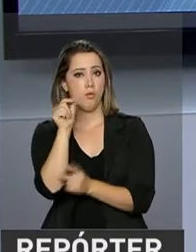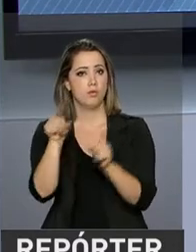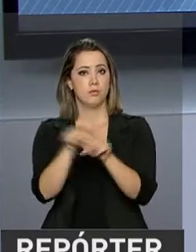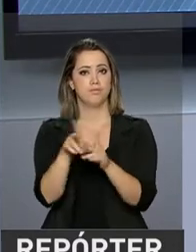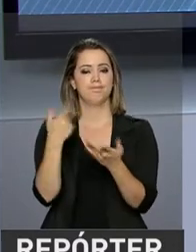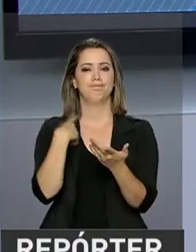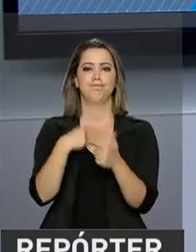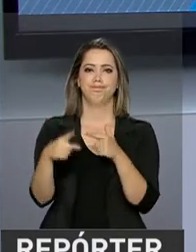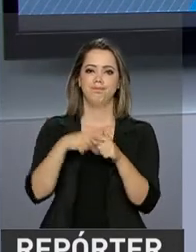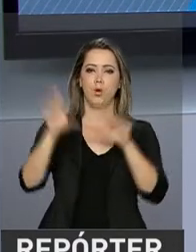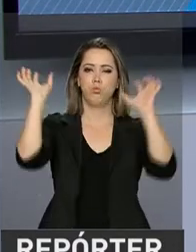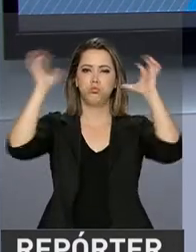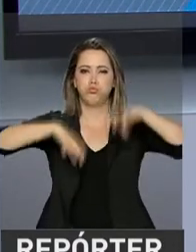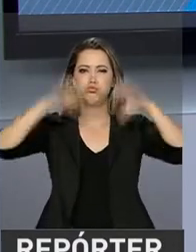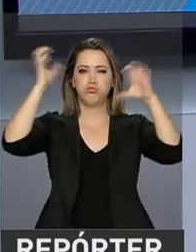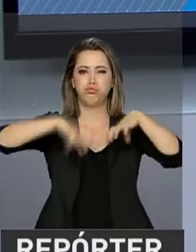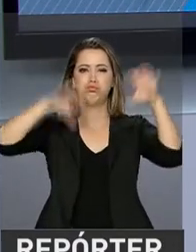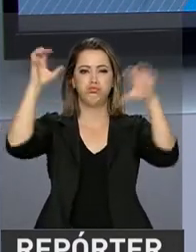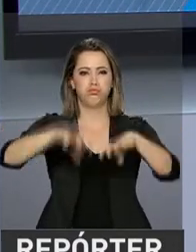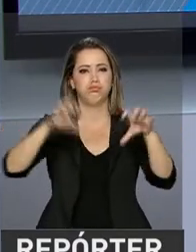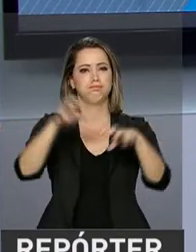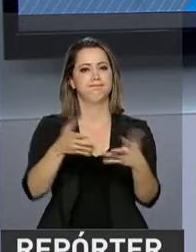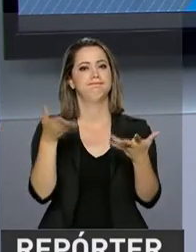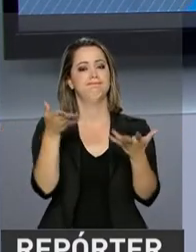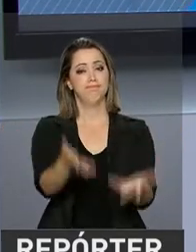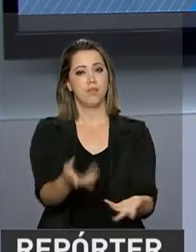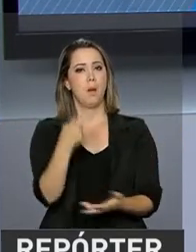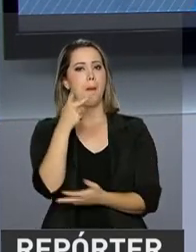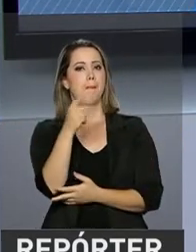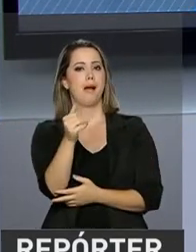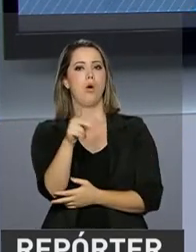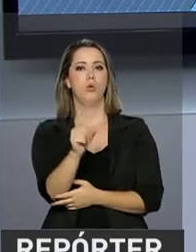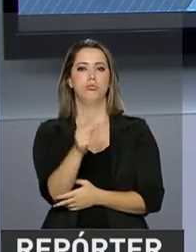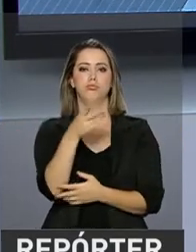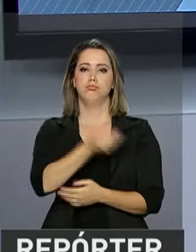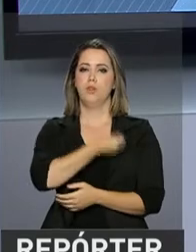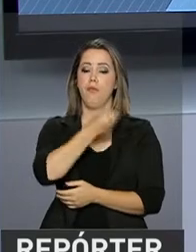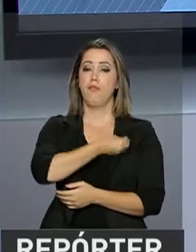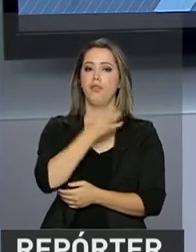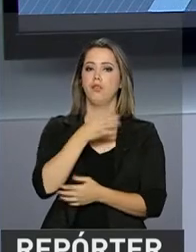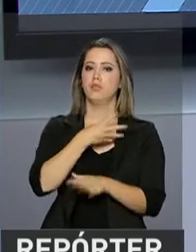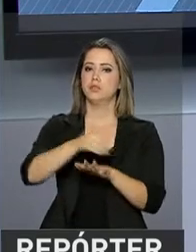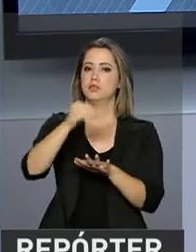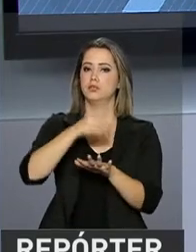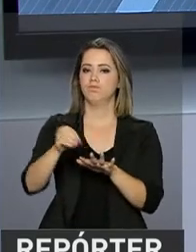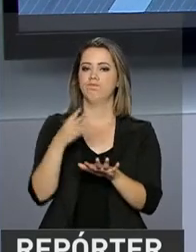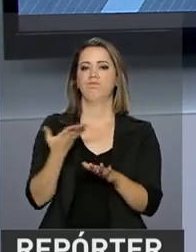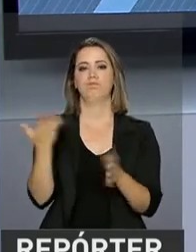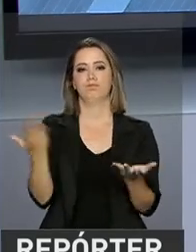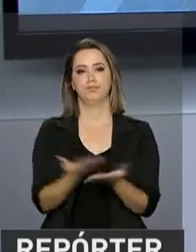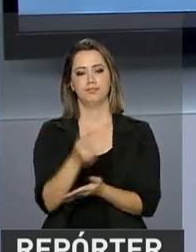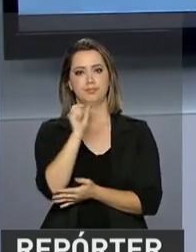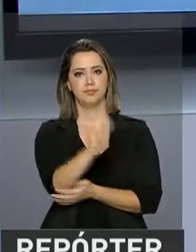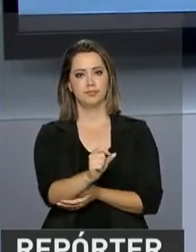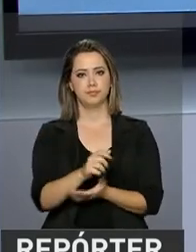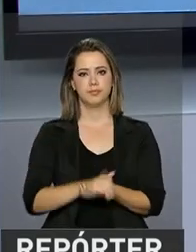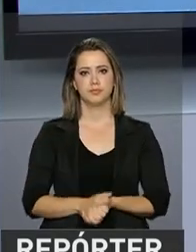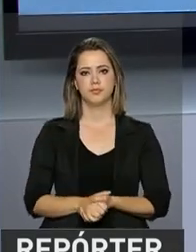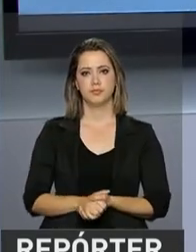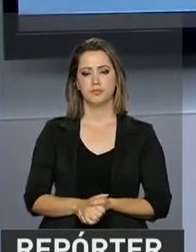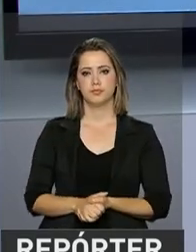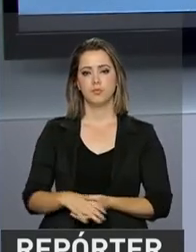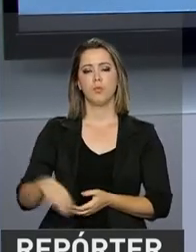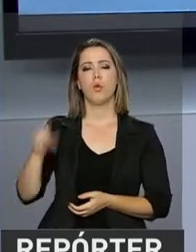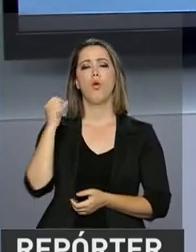fortes chuvas o repórter paulo la sálvia tem mais informações ao vivo para nós sobre esse assunto olá